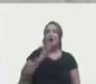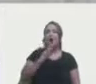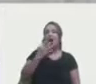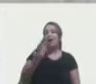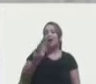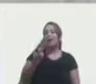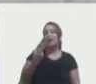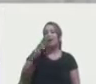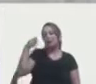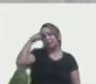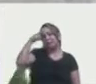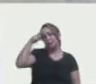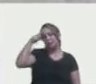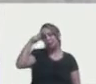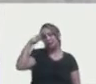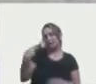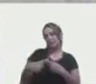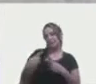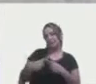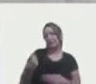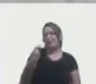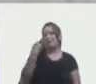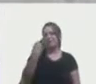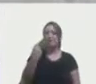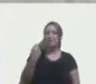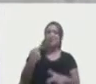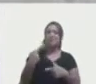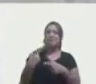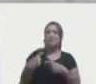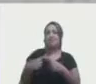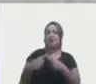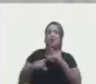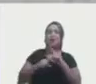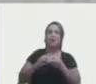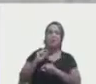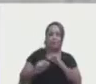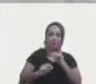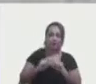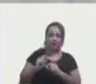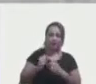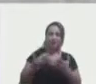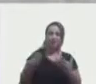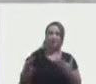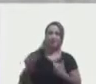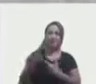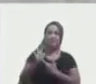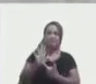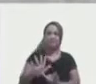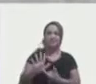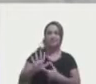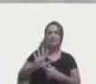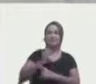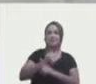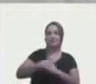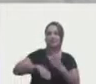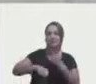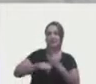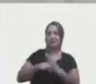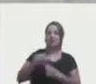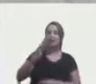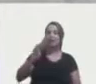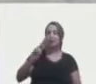porque um dos deveres desta casa de leis é apresentar pra sociedade de Botucatu os